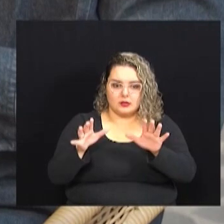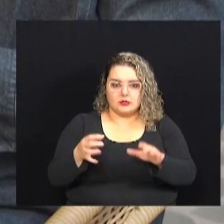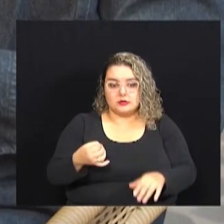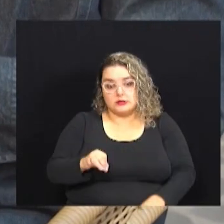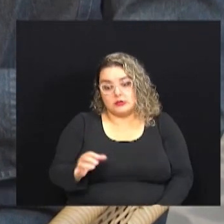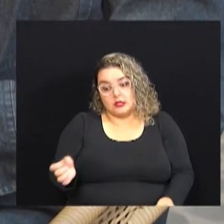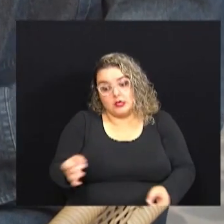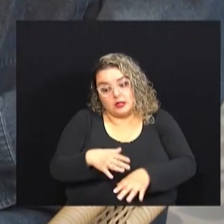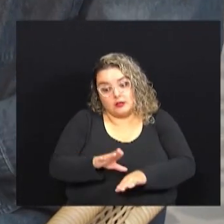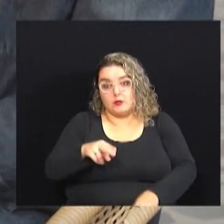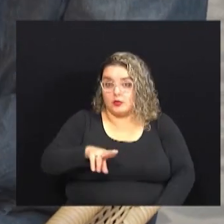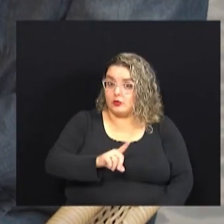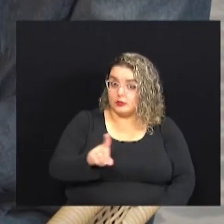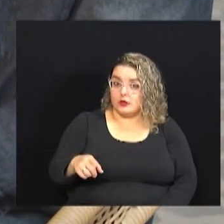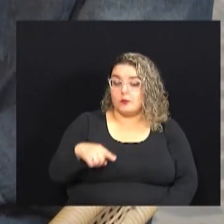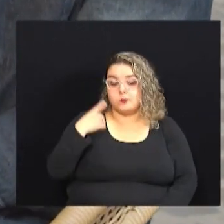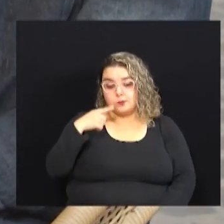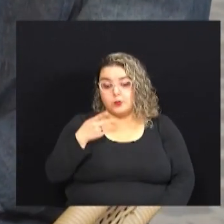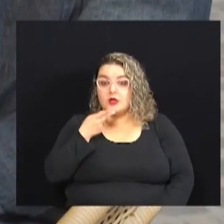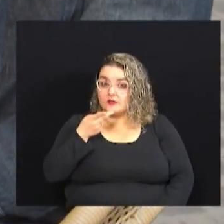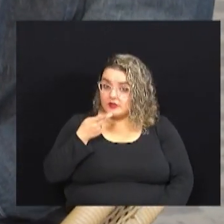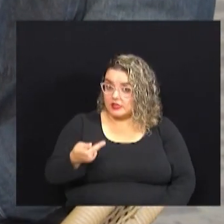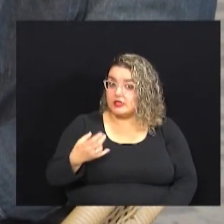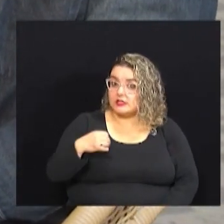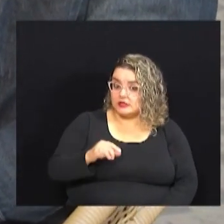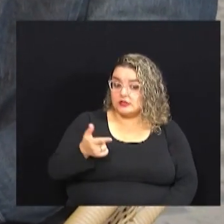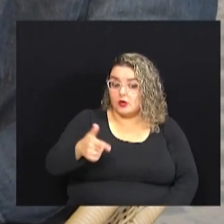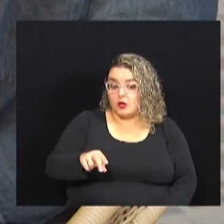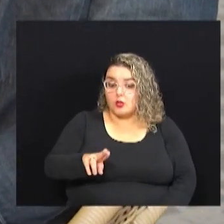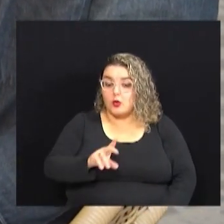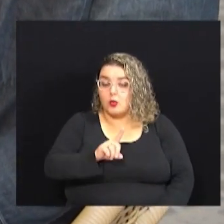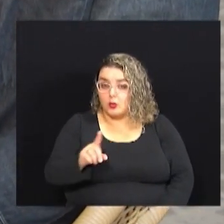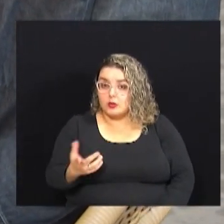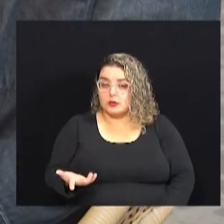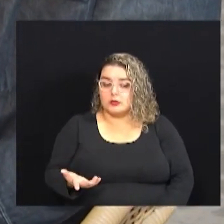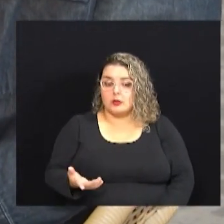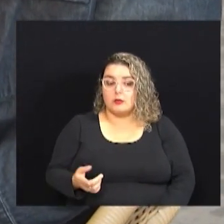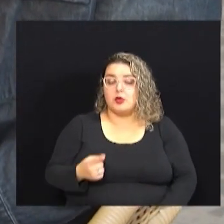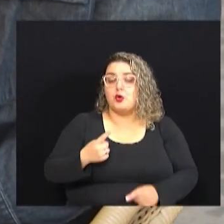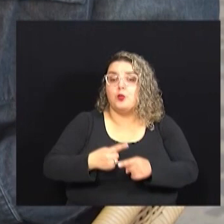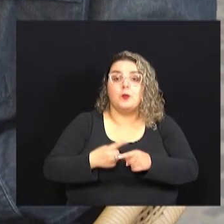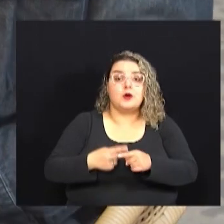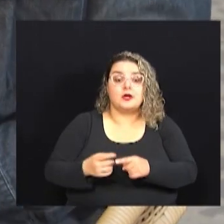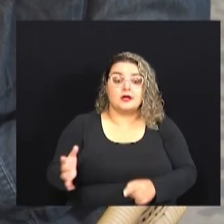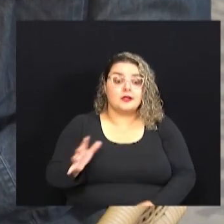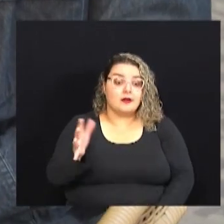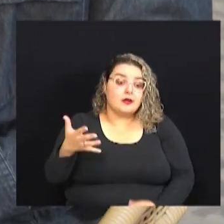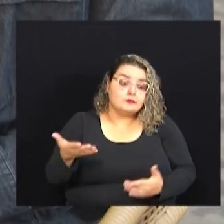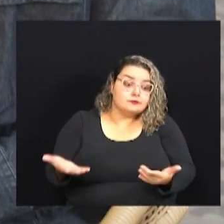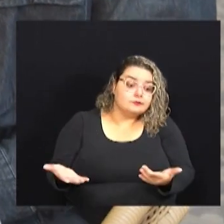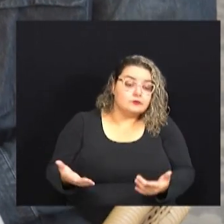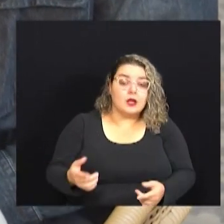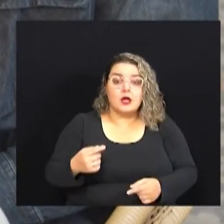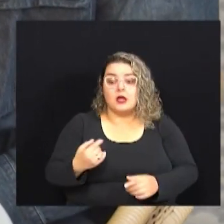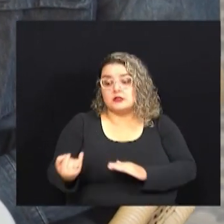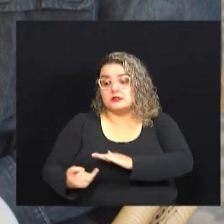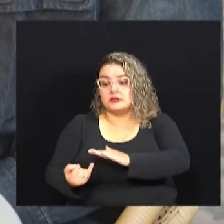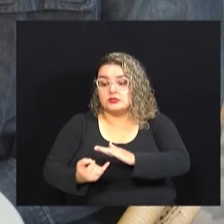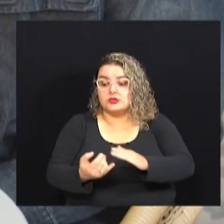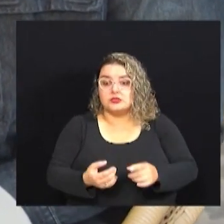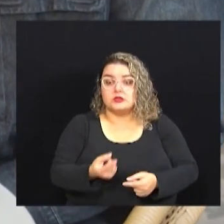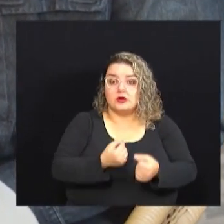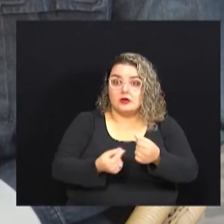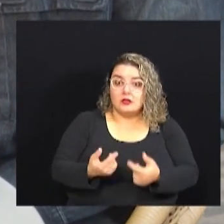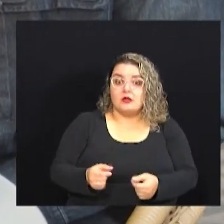passou ou não, né? Então caberia mais a um advogado falar se ela está em vigor ainda ou não. Mas o porquê dele ser tão alto é porque as instituições financeiras